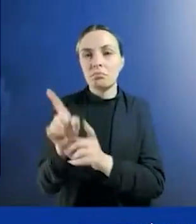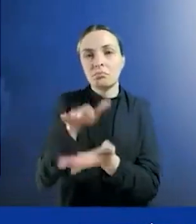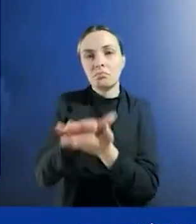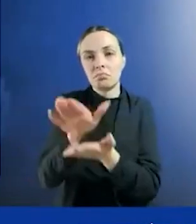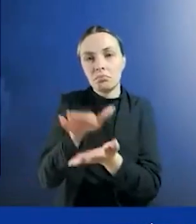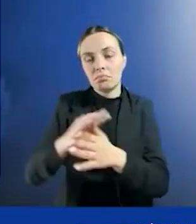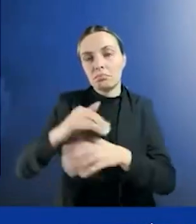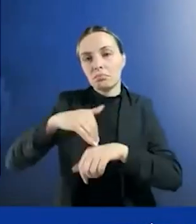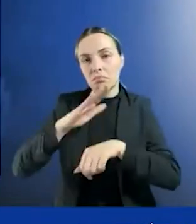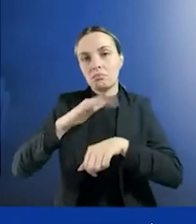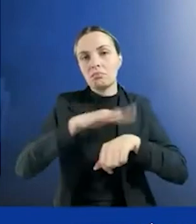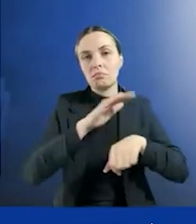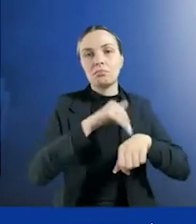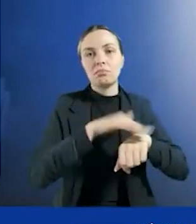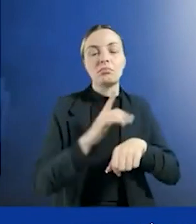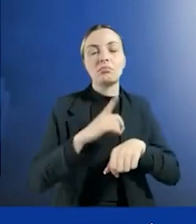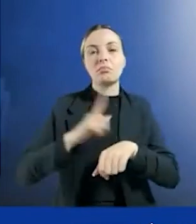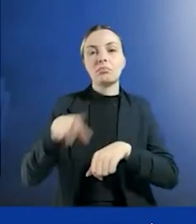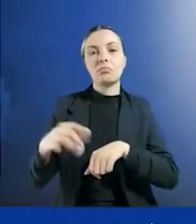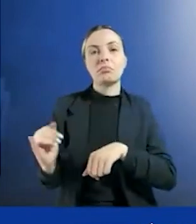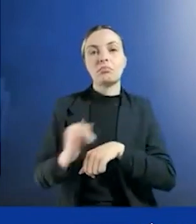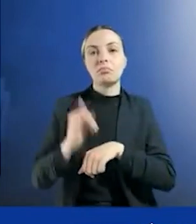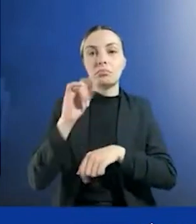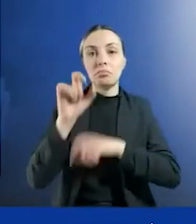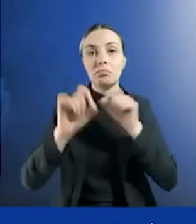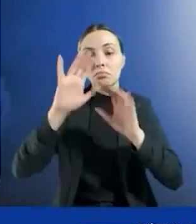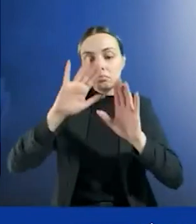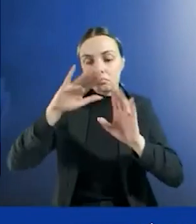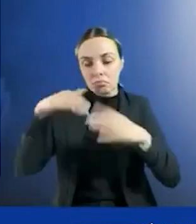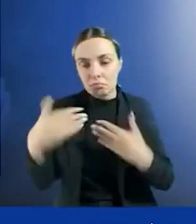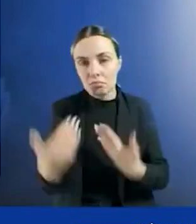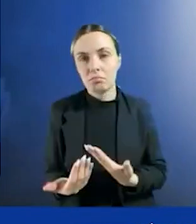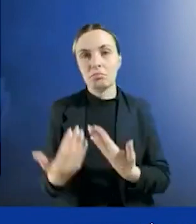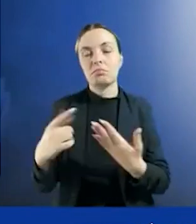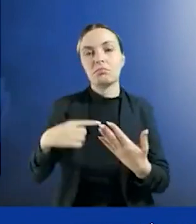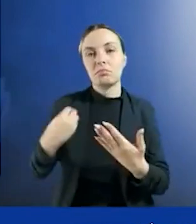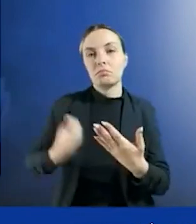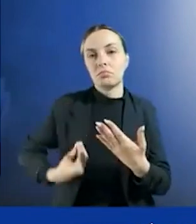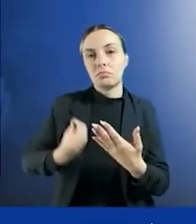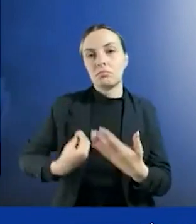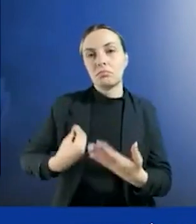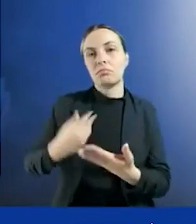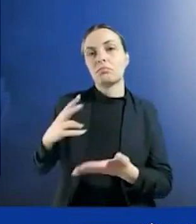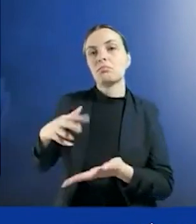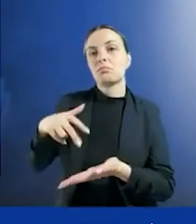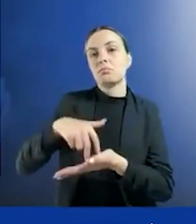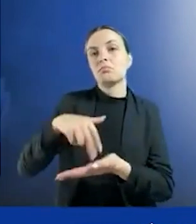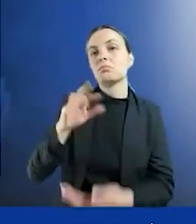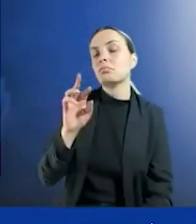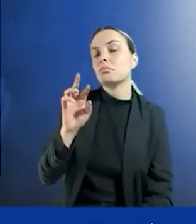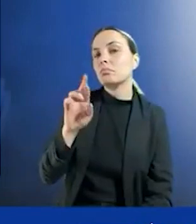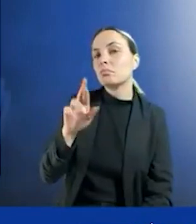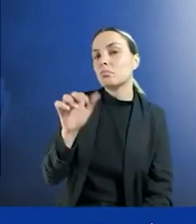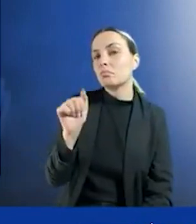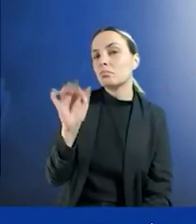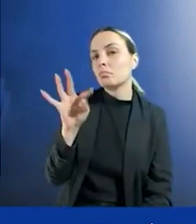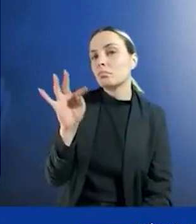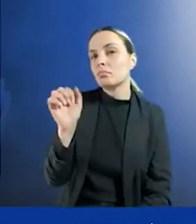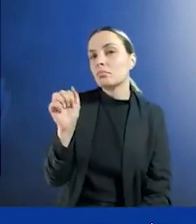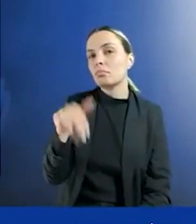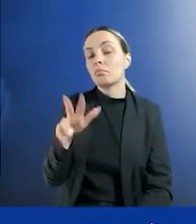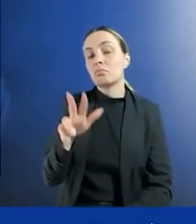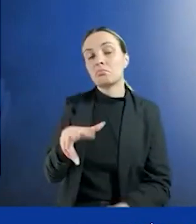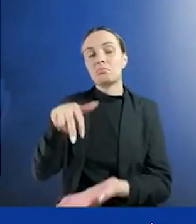é muito importante para nós, uma grande honra, termos aqui a presença do Dr. Ratan Lau, uma autoridade científica de